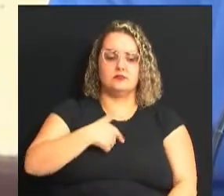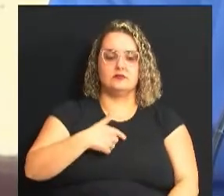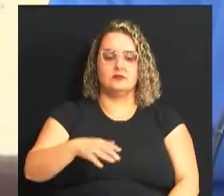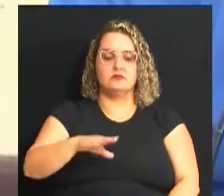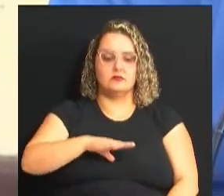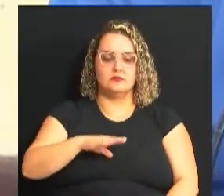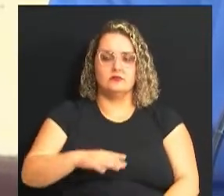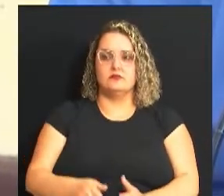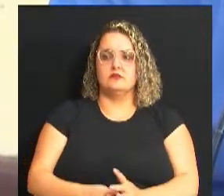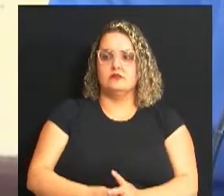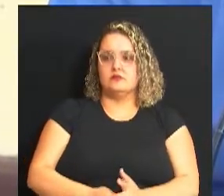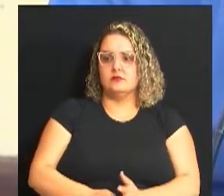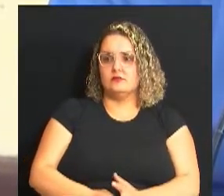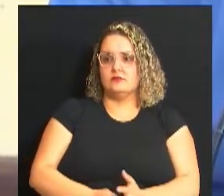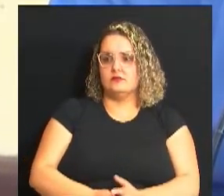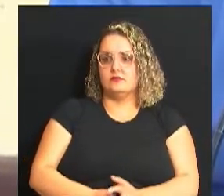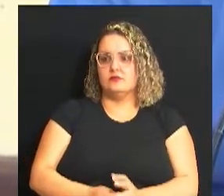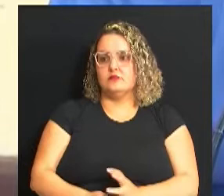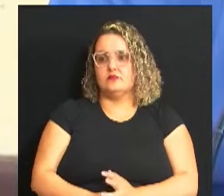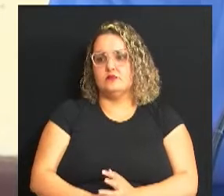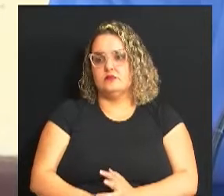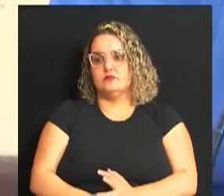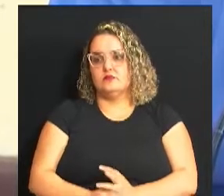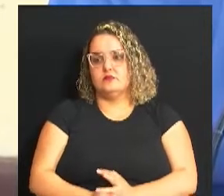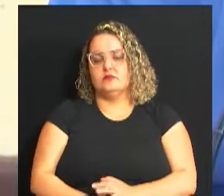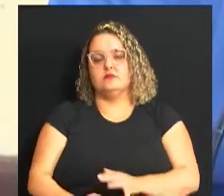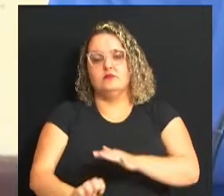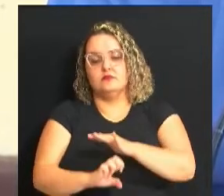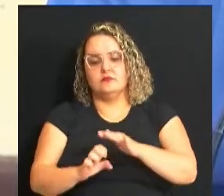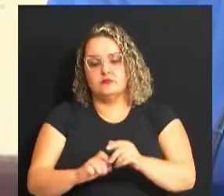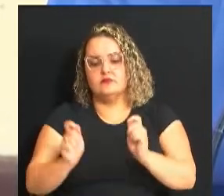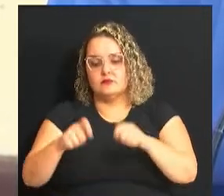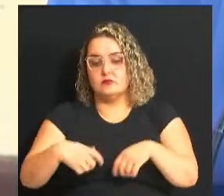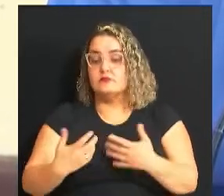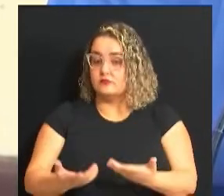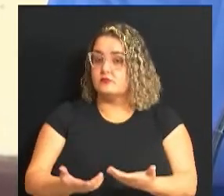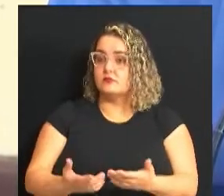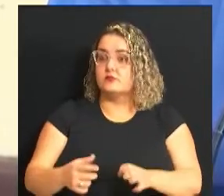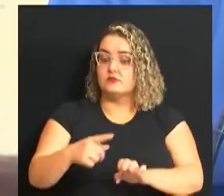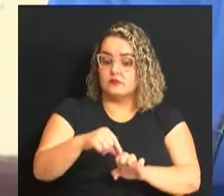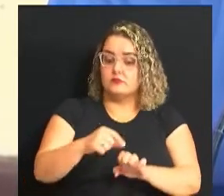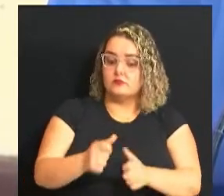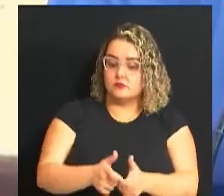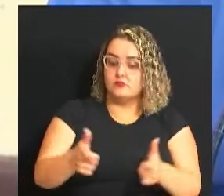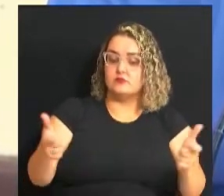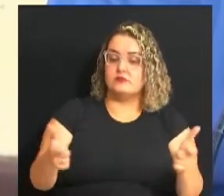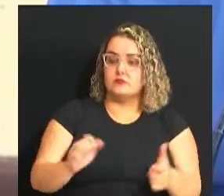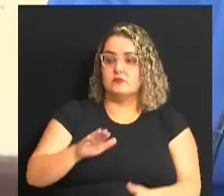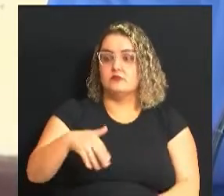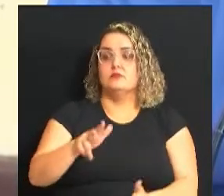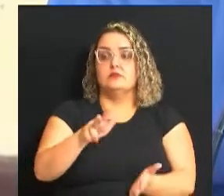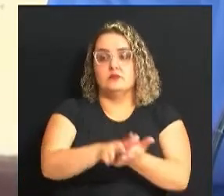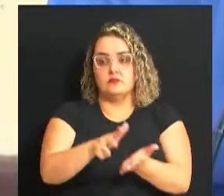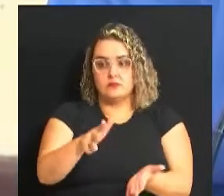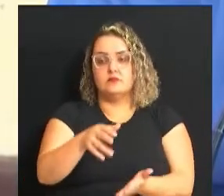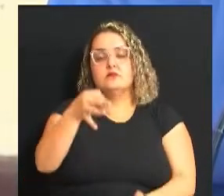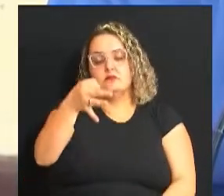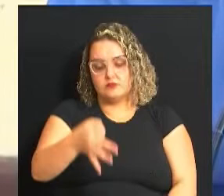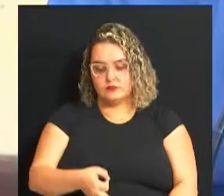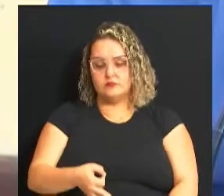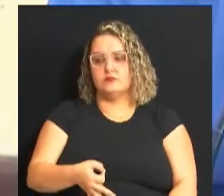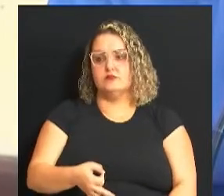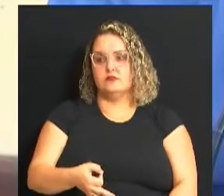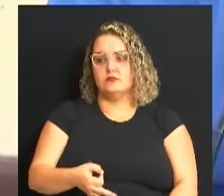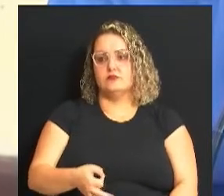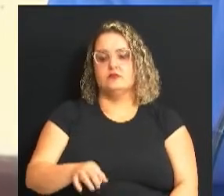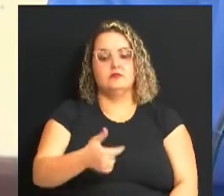as empresas, dar condições, dar capacidade do empresário crescer. Porque quando ele é regular, ele fica limitado, para muitas